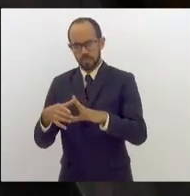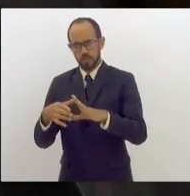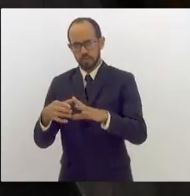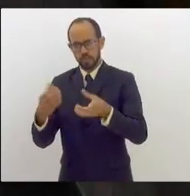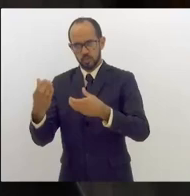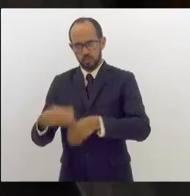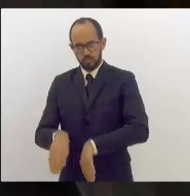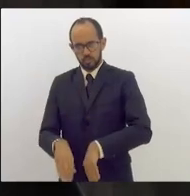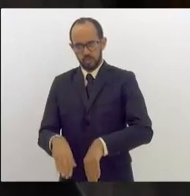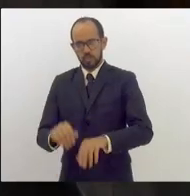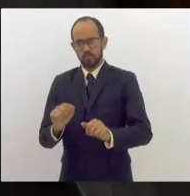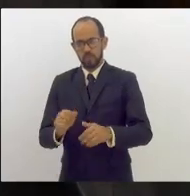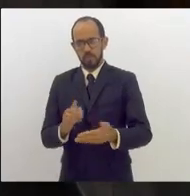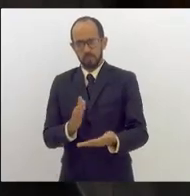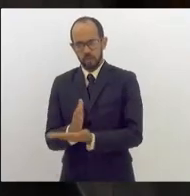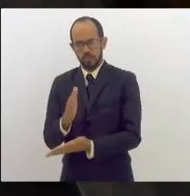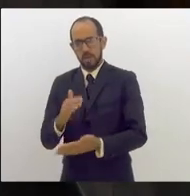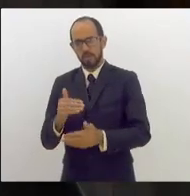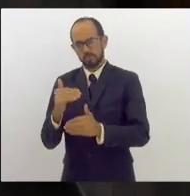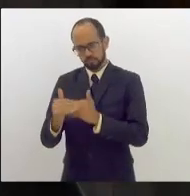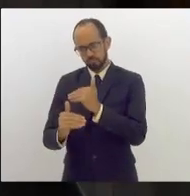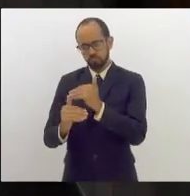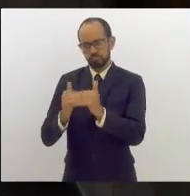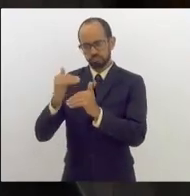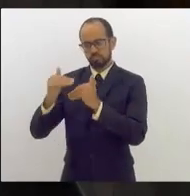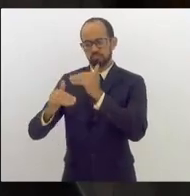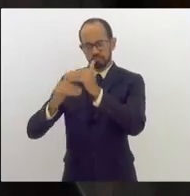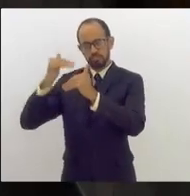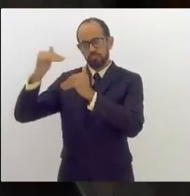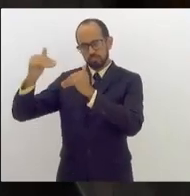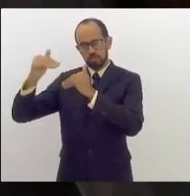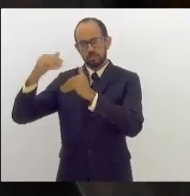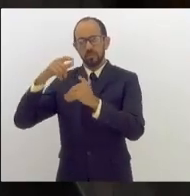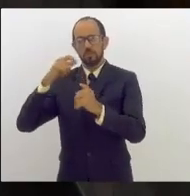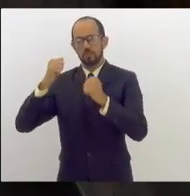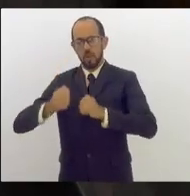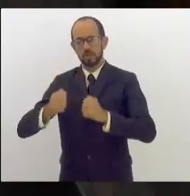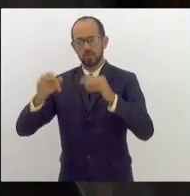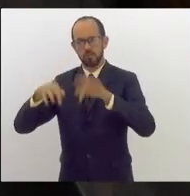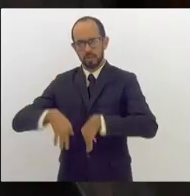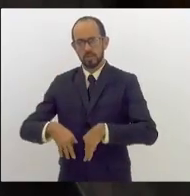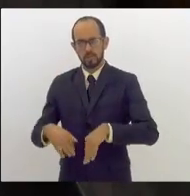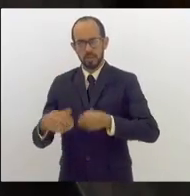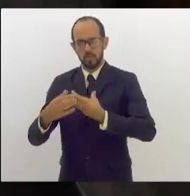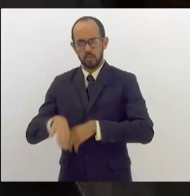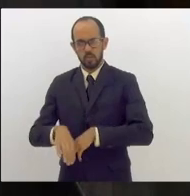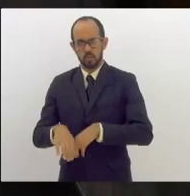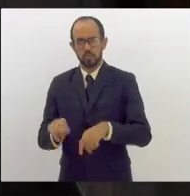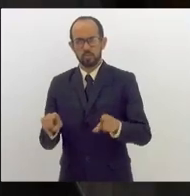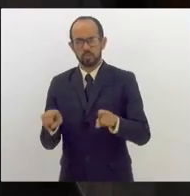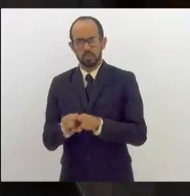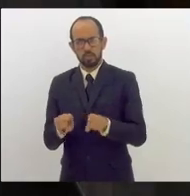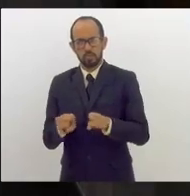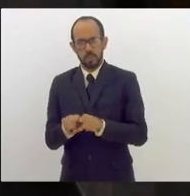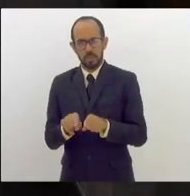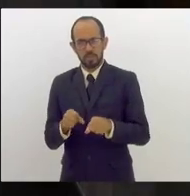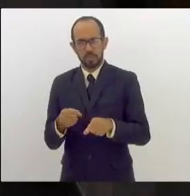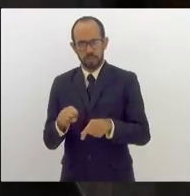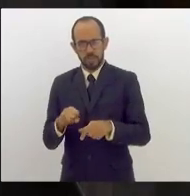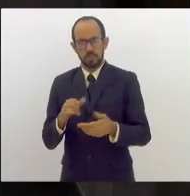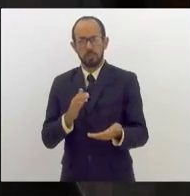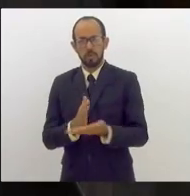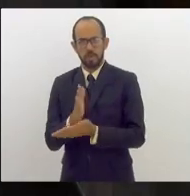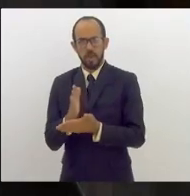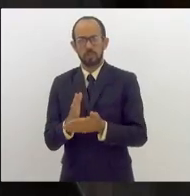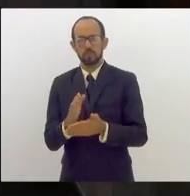gradativamente sendo aprovado nas etapas do sertane possa finalizar o concurso e uma vez aprovado estar